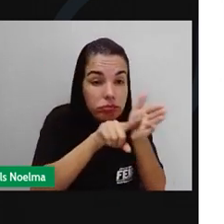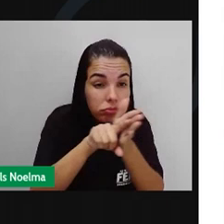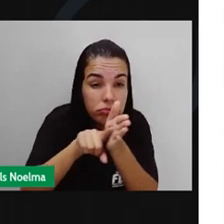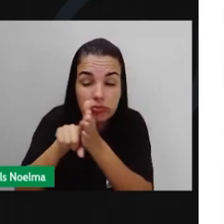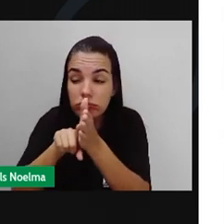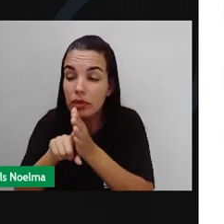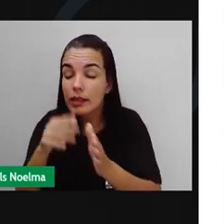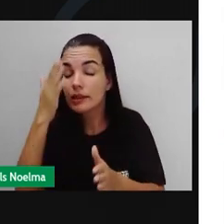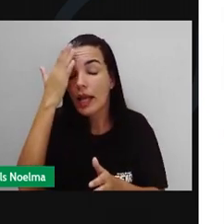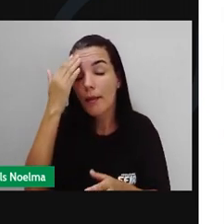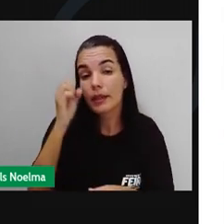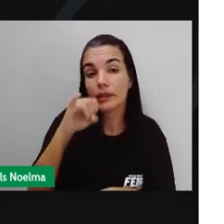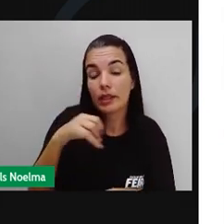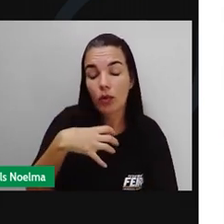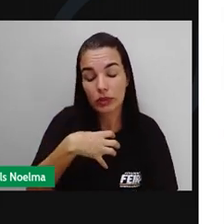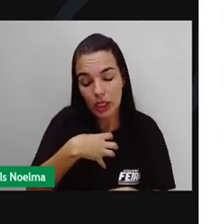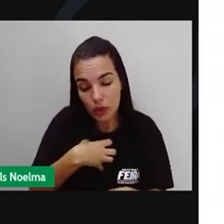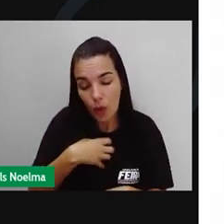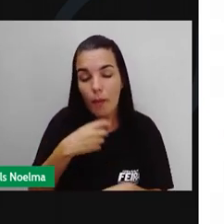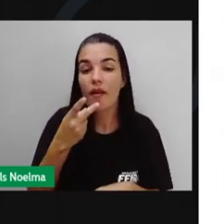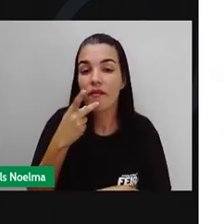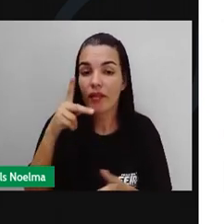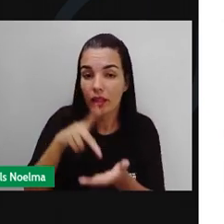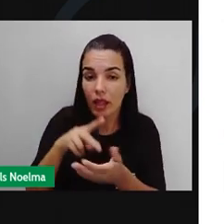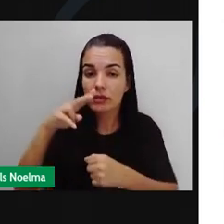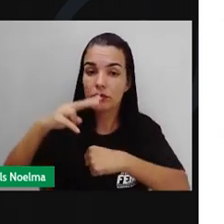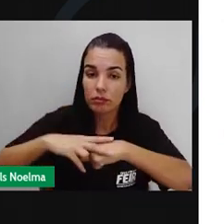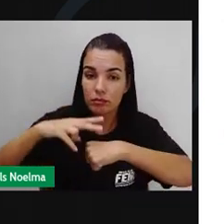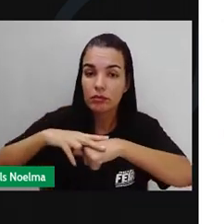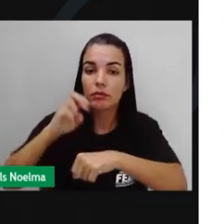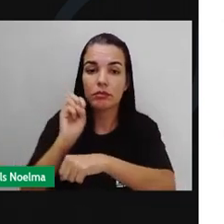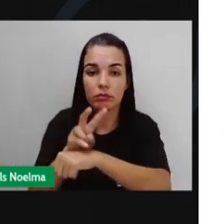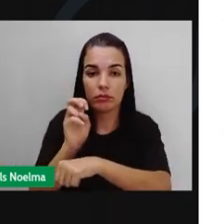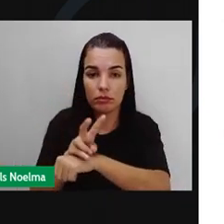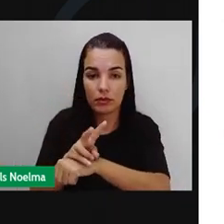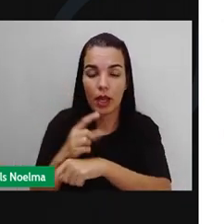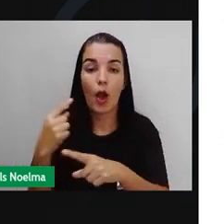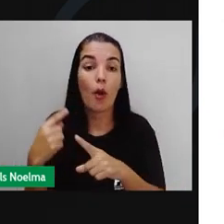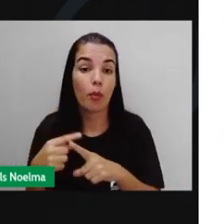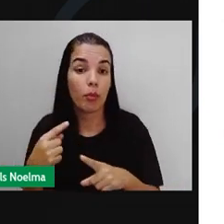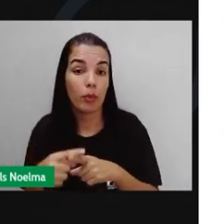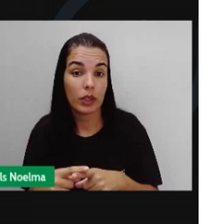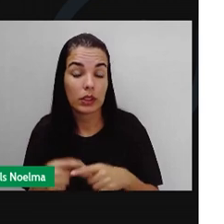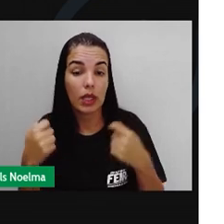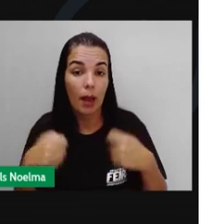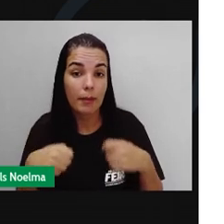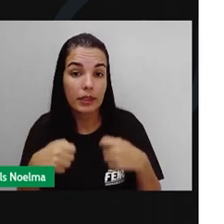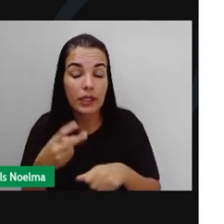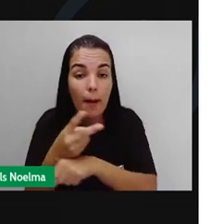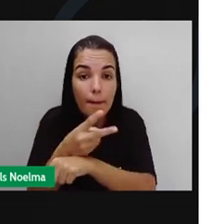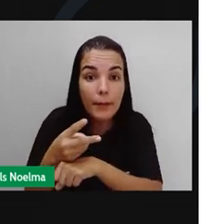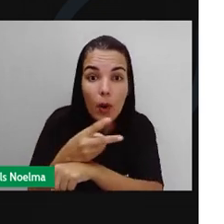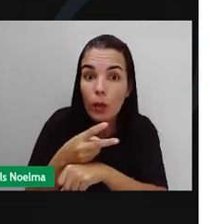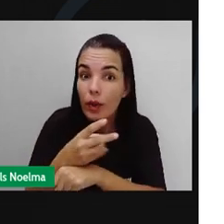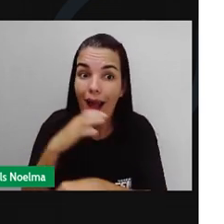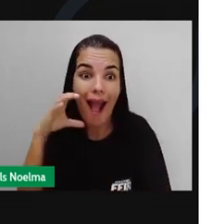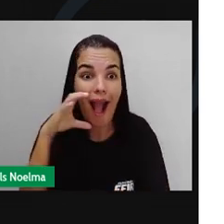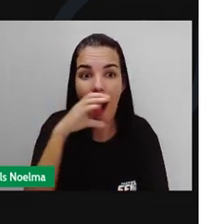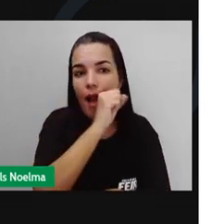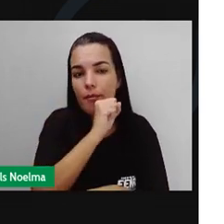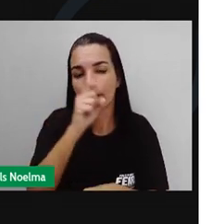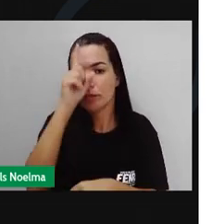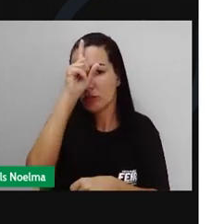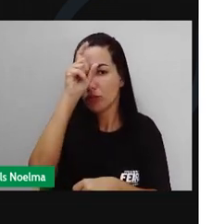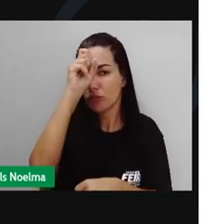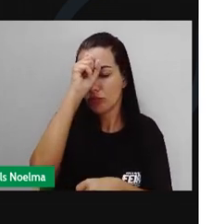diagnosticar se esses sintomas correspondem a um caso de dengue. Por isso, deve-se procurá-lo imediatamente e